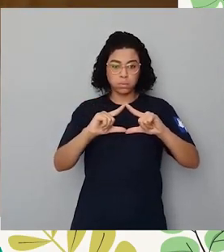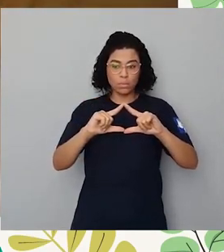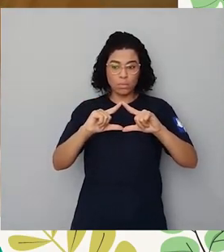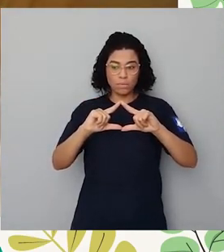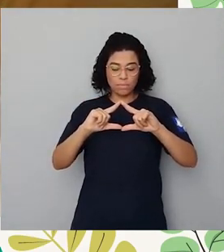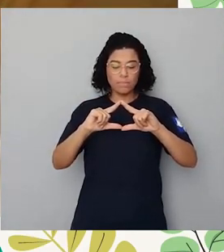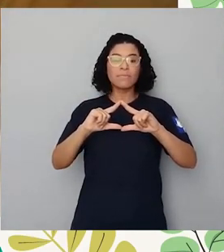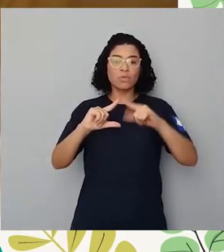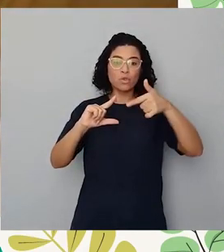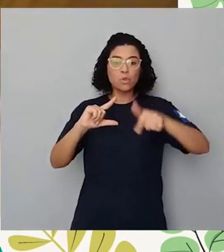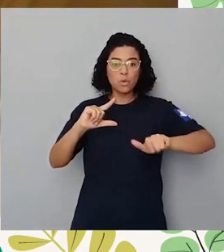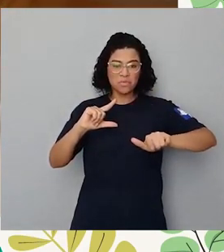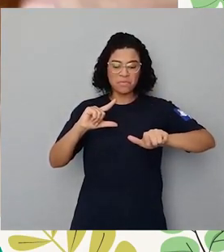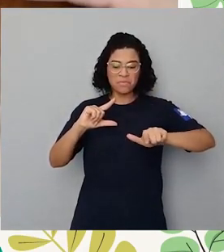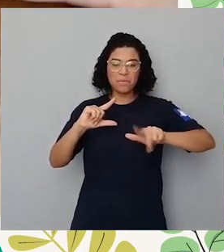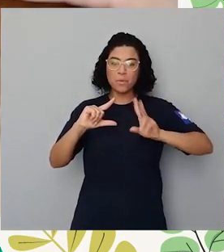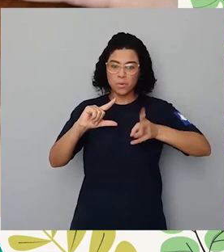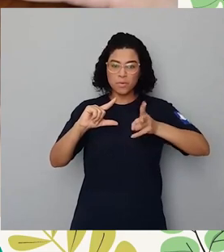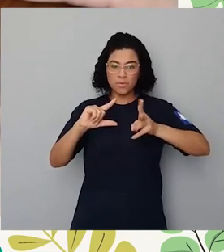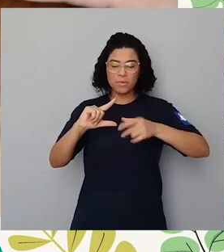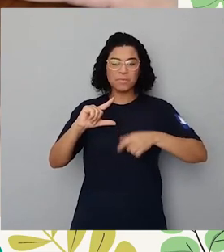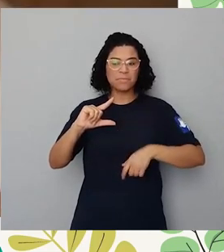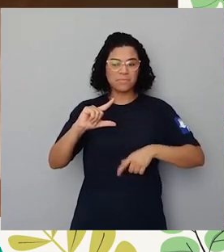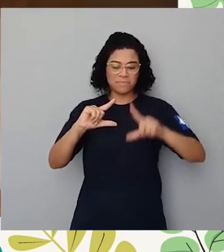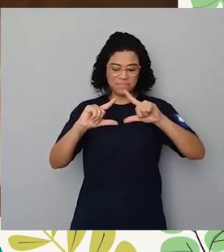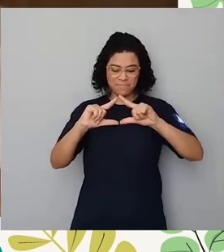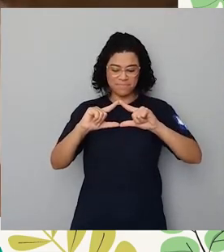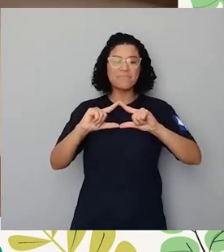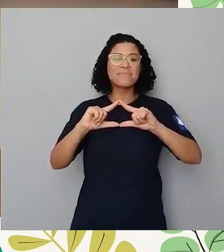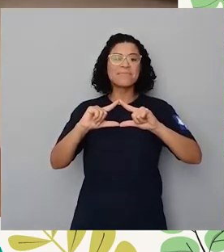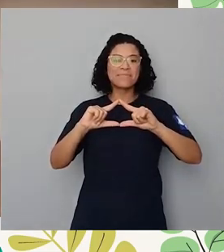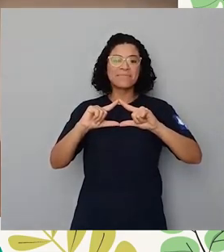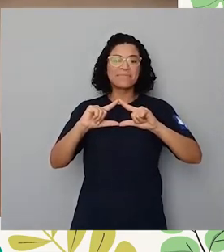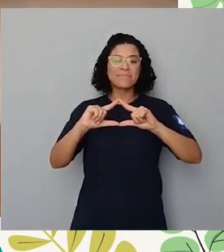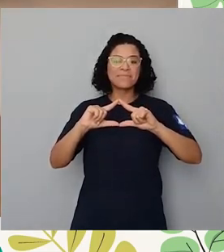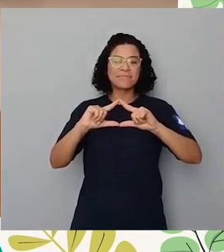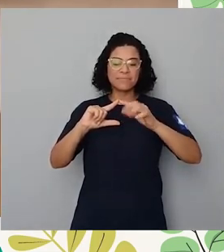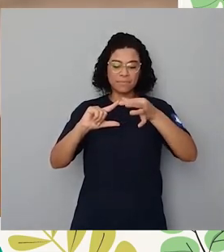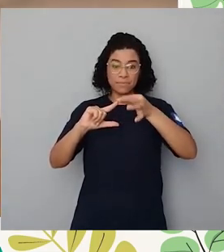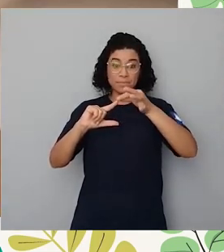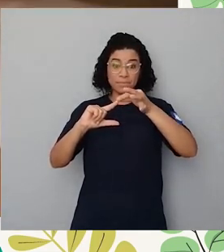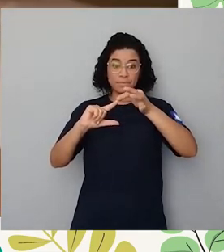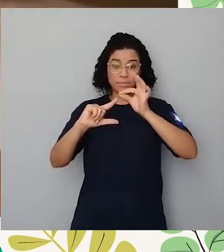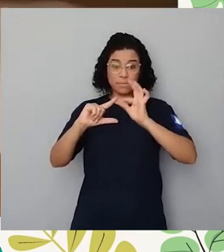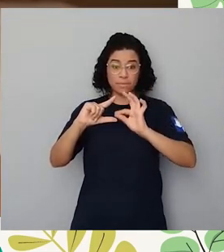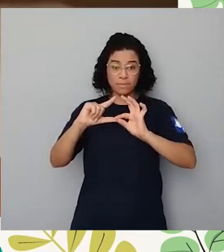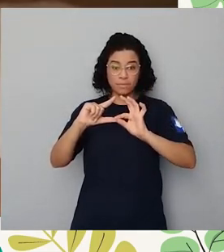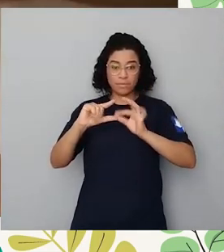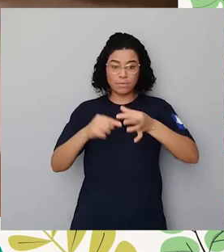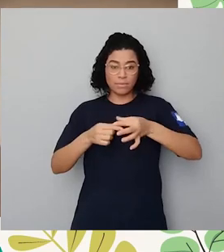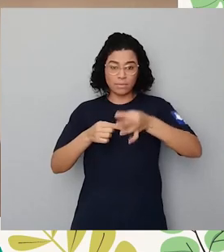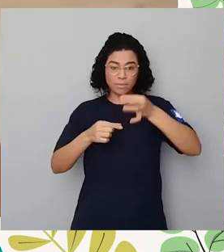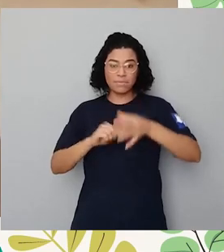maior para a gente fazer o restante do tangrã. Então, com esse daqui, a gente vai pegar essa pontinha de cima e trazer